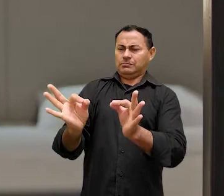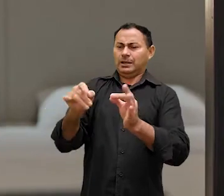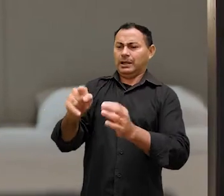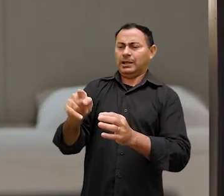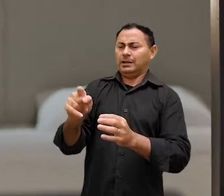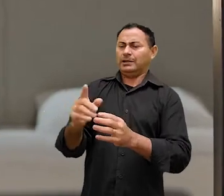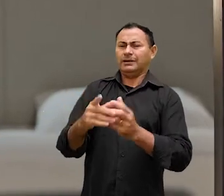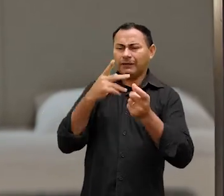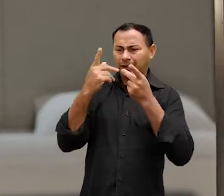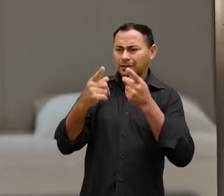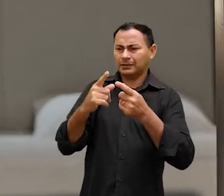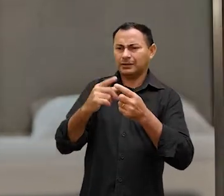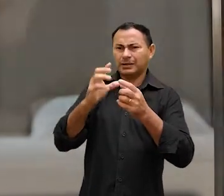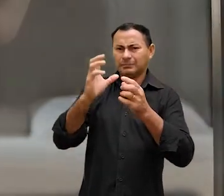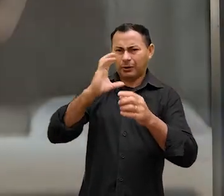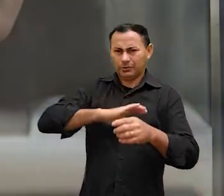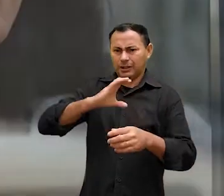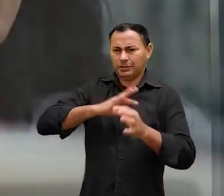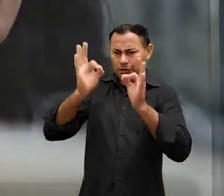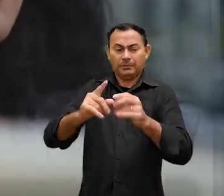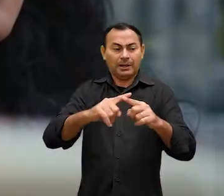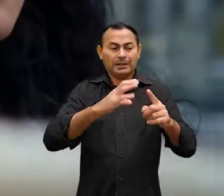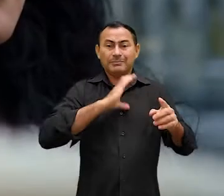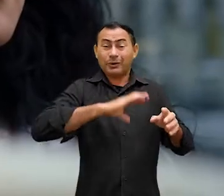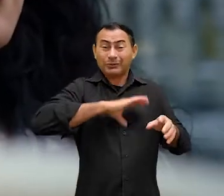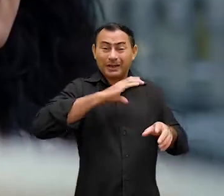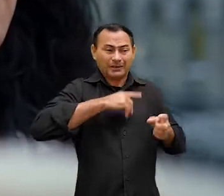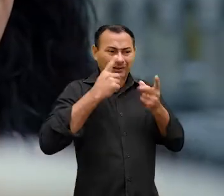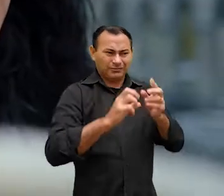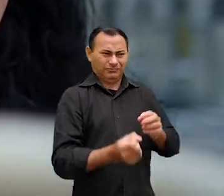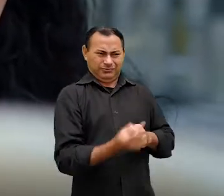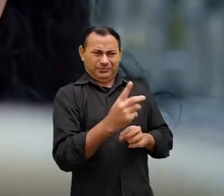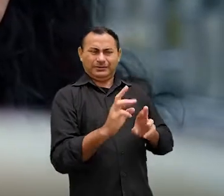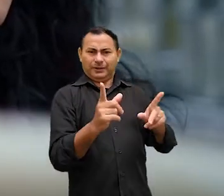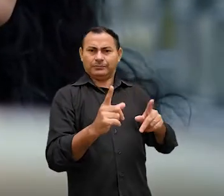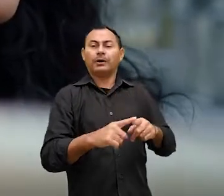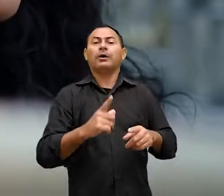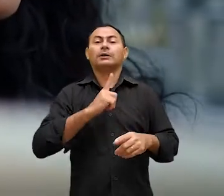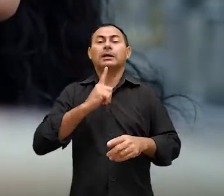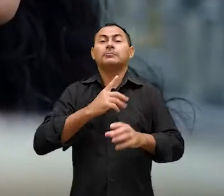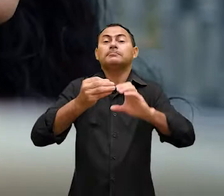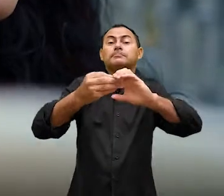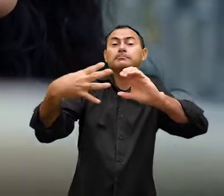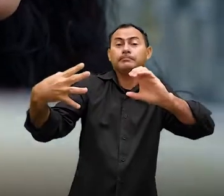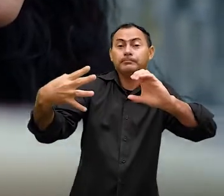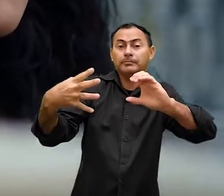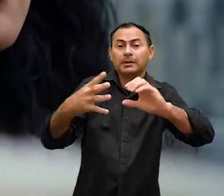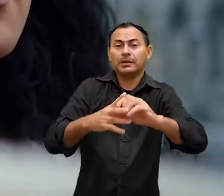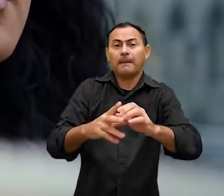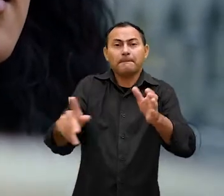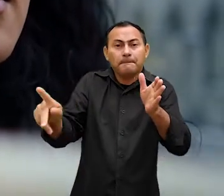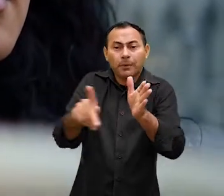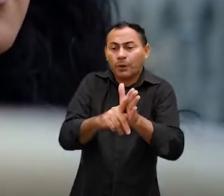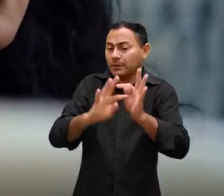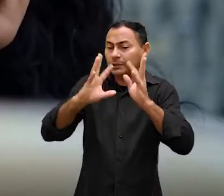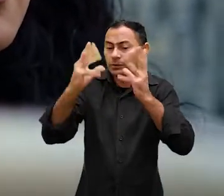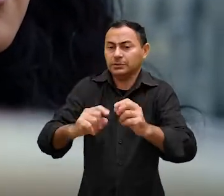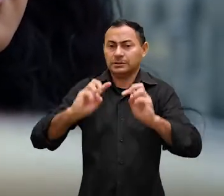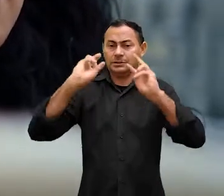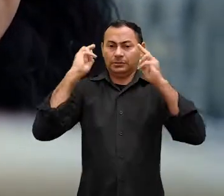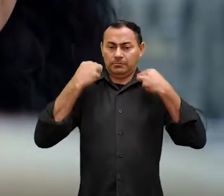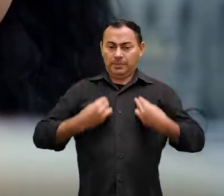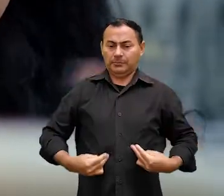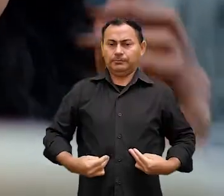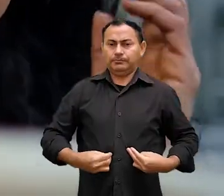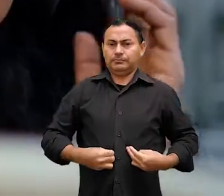é esquisito. Mas não é esse o sentido original. Eu explico. Existe uma característica inata em todo ser humano,